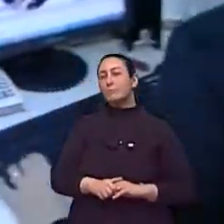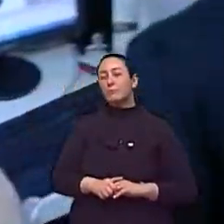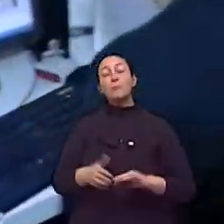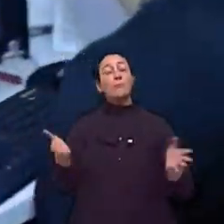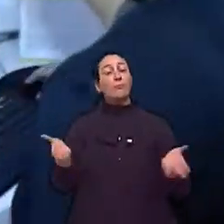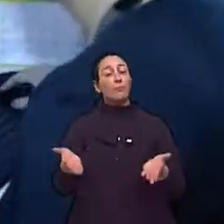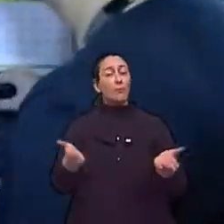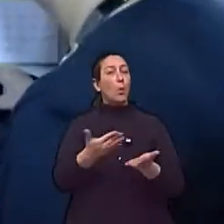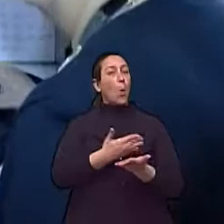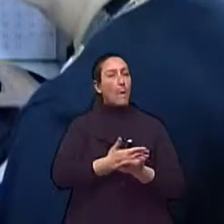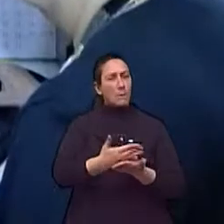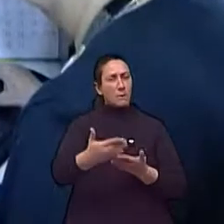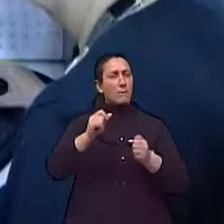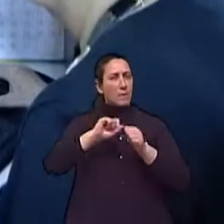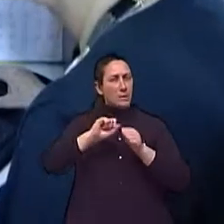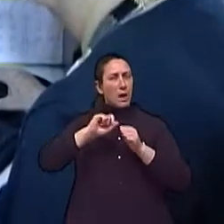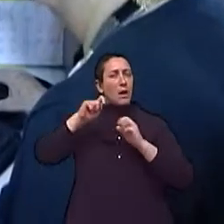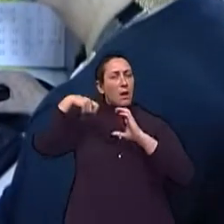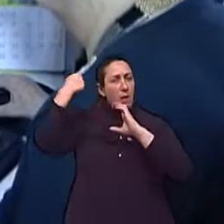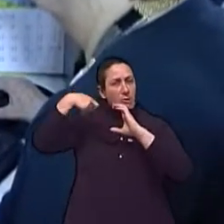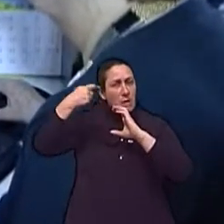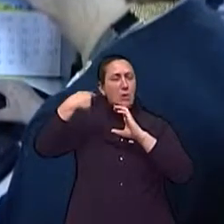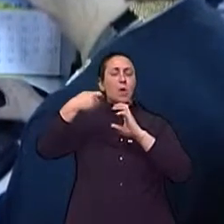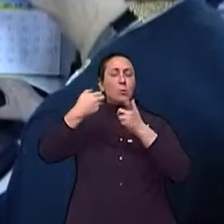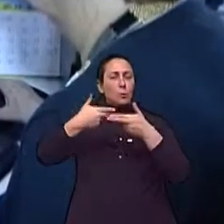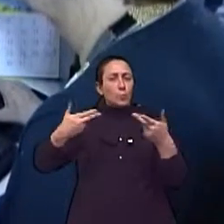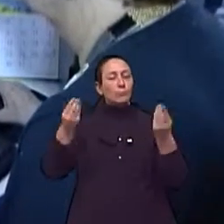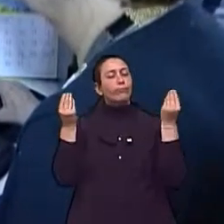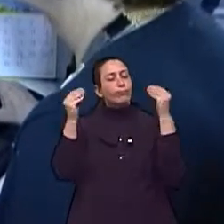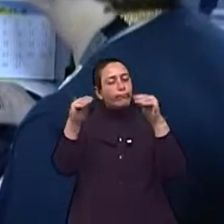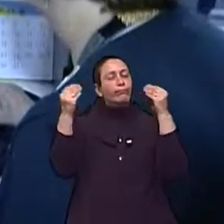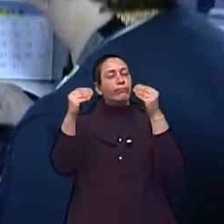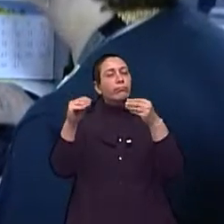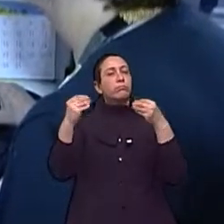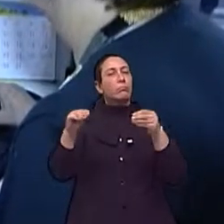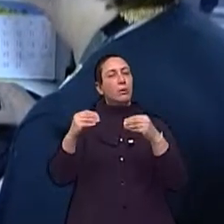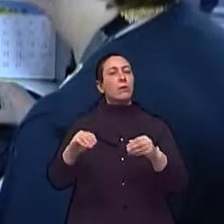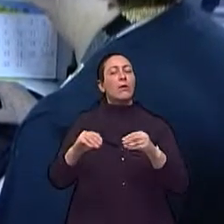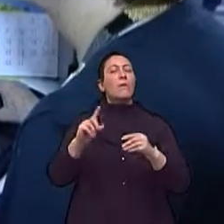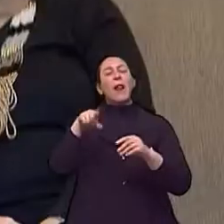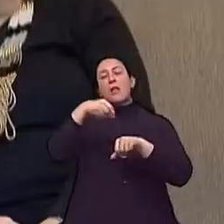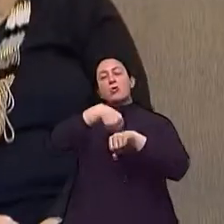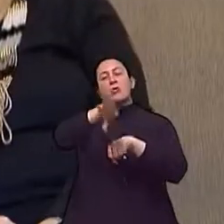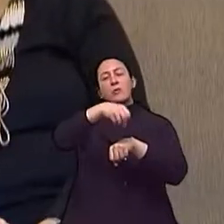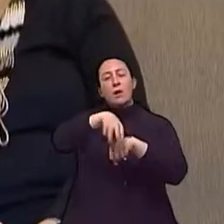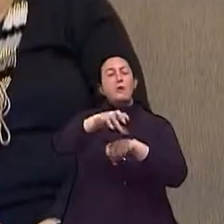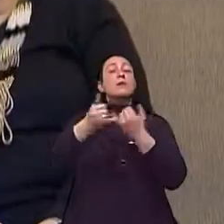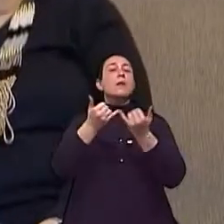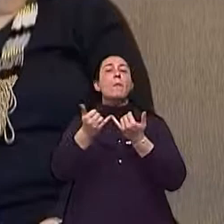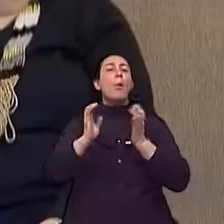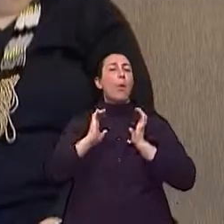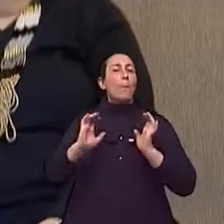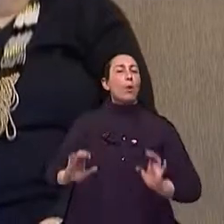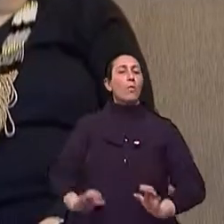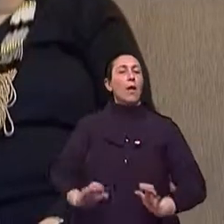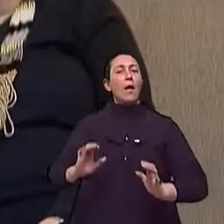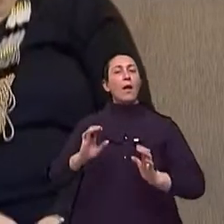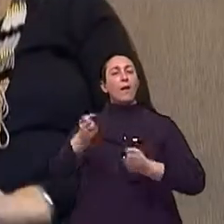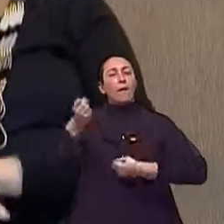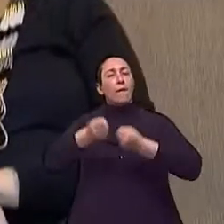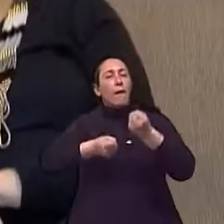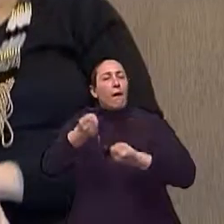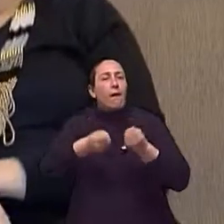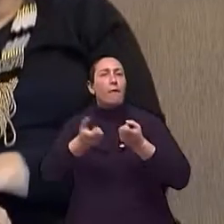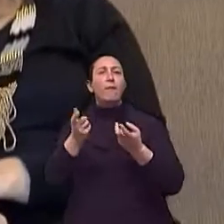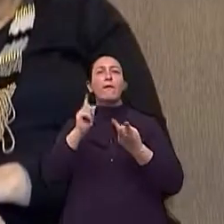fazer gravações vídeos né pro blog para poder dar dicas como se comportar no trânsito